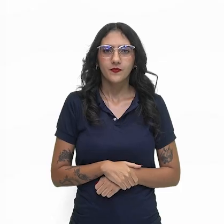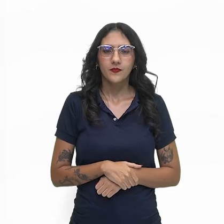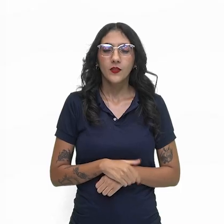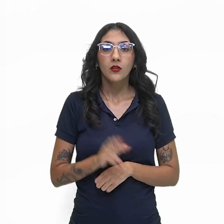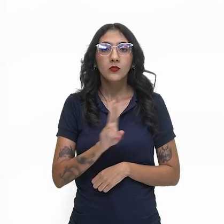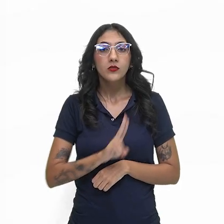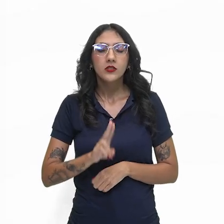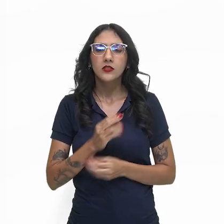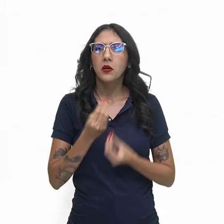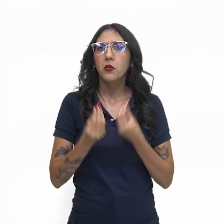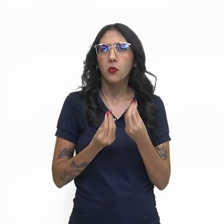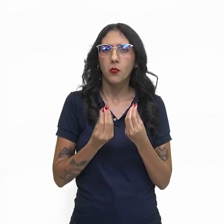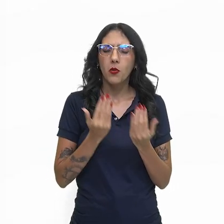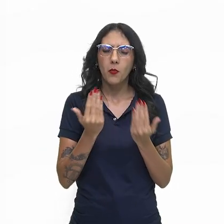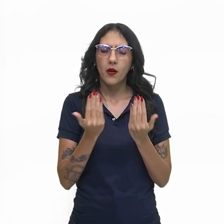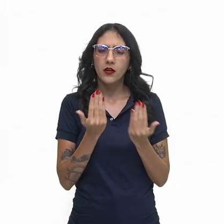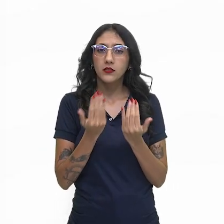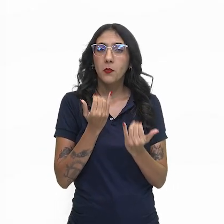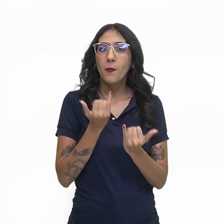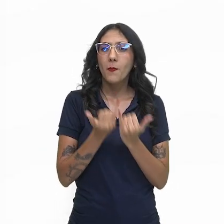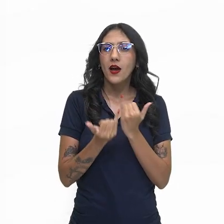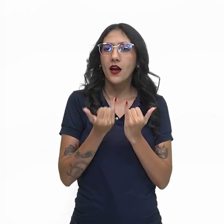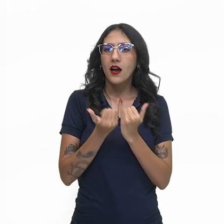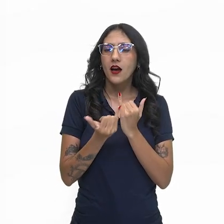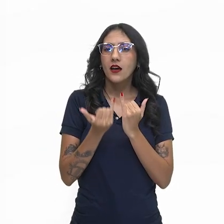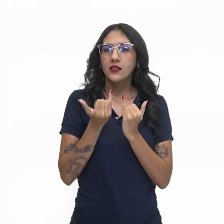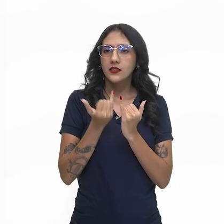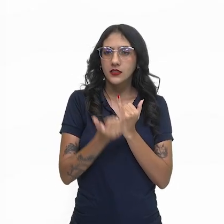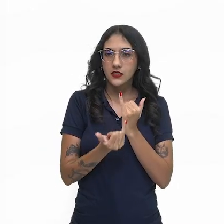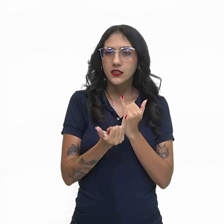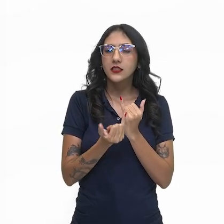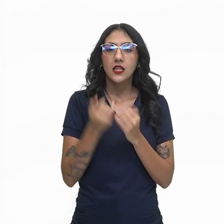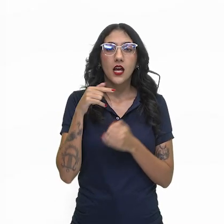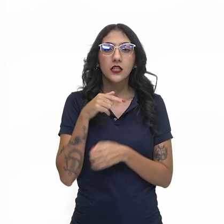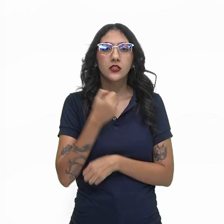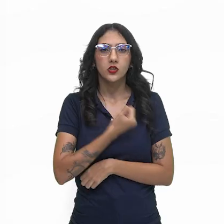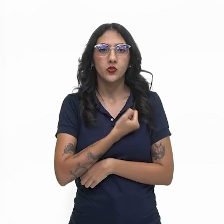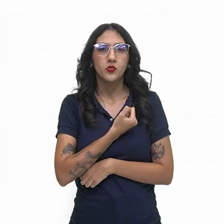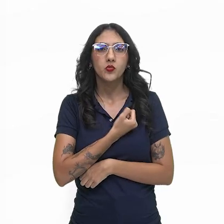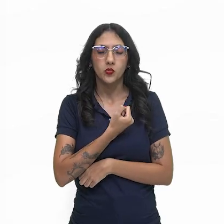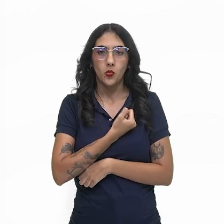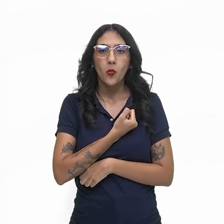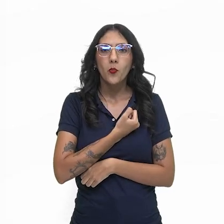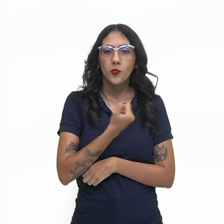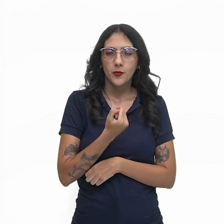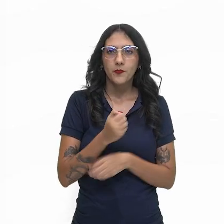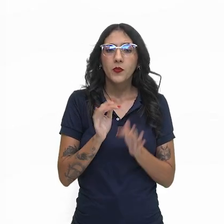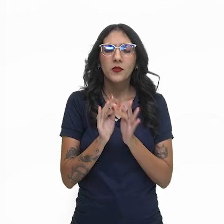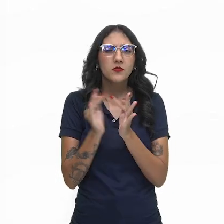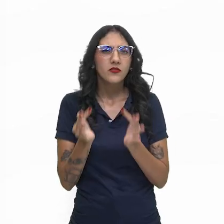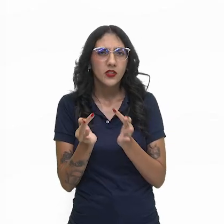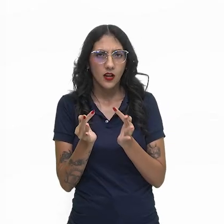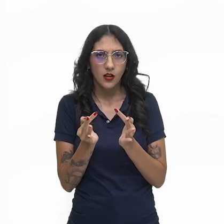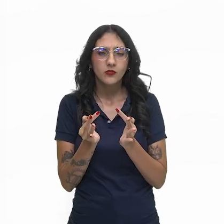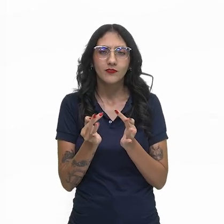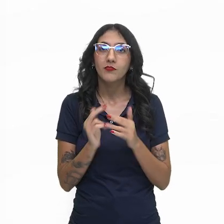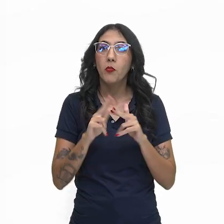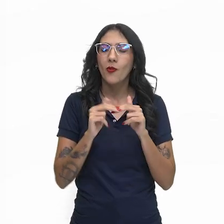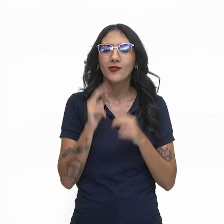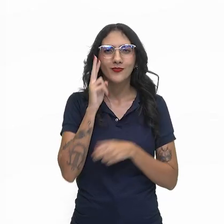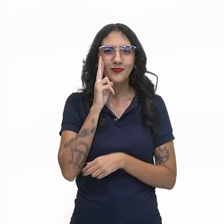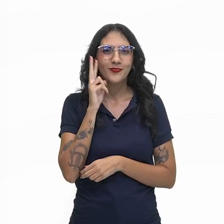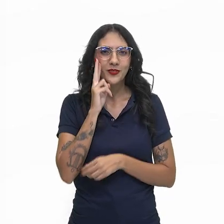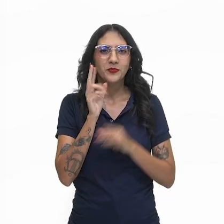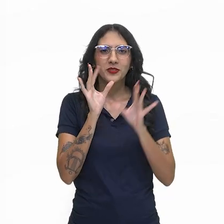de aproximação de um número para um valor mais simples. Foi isso que eu